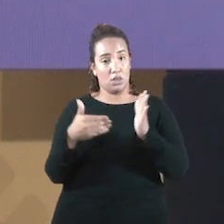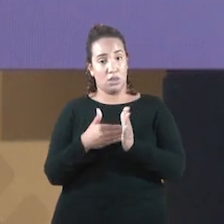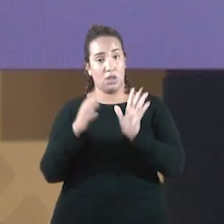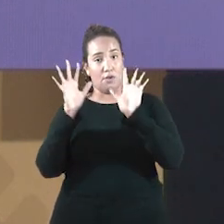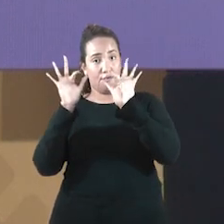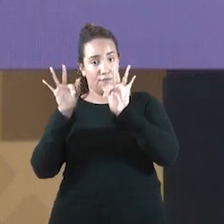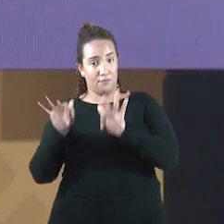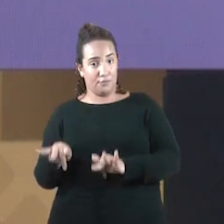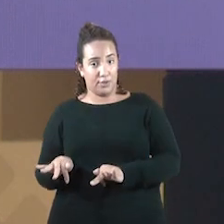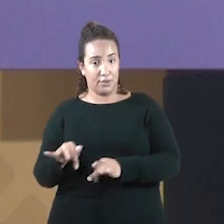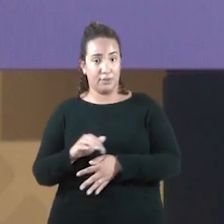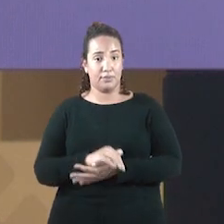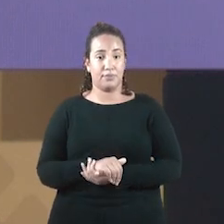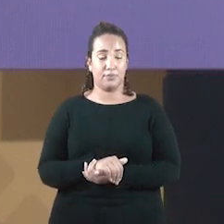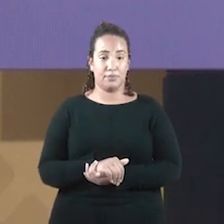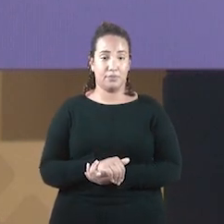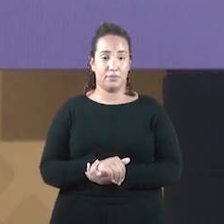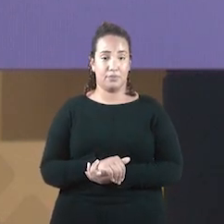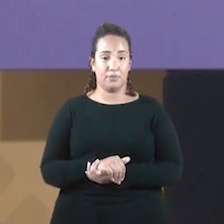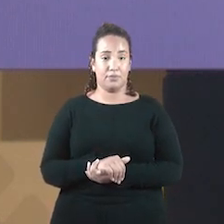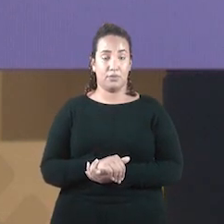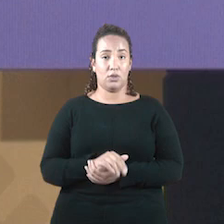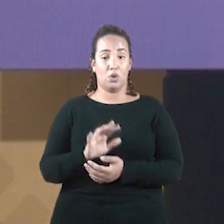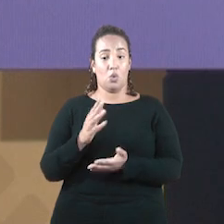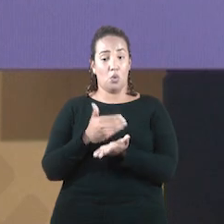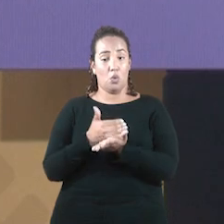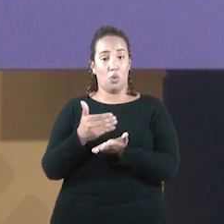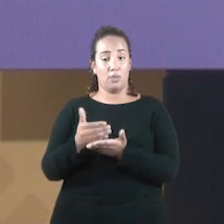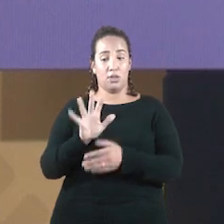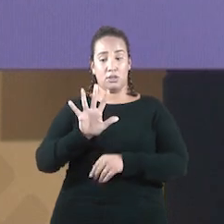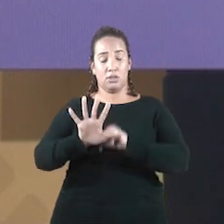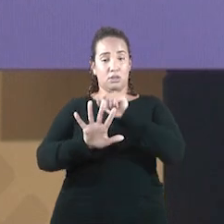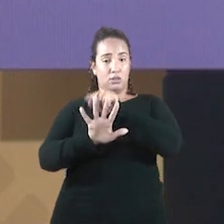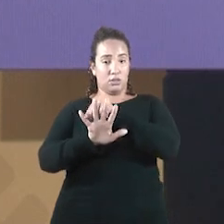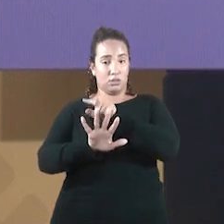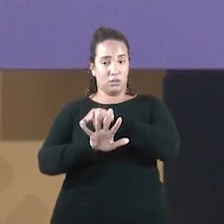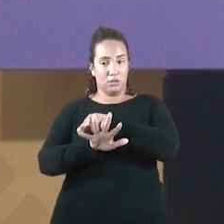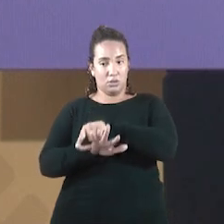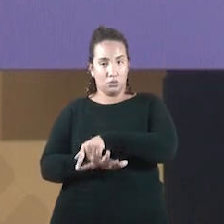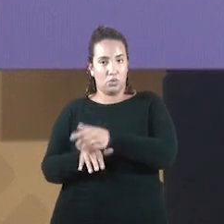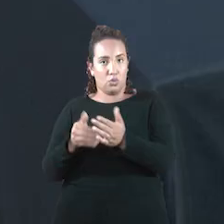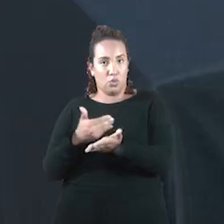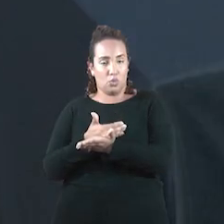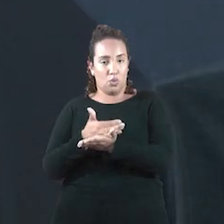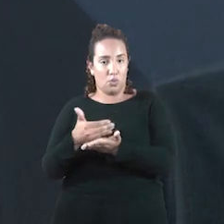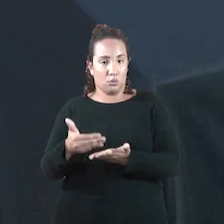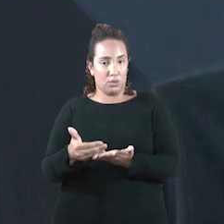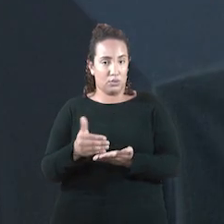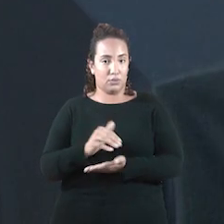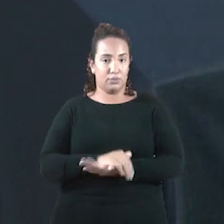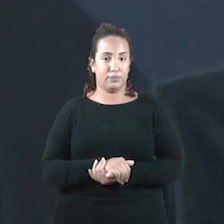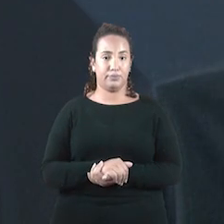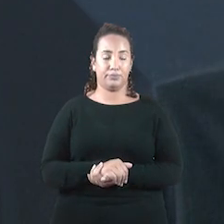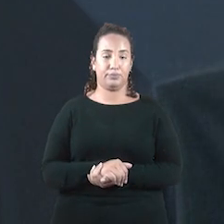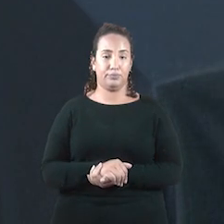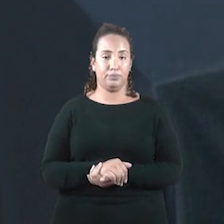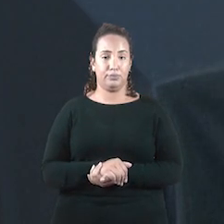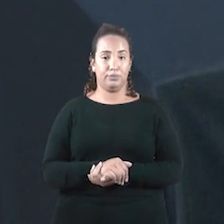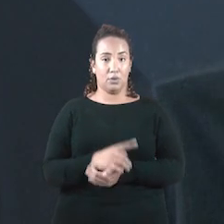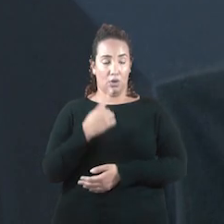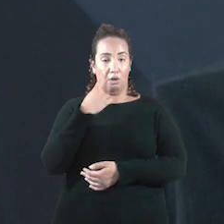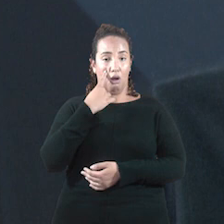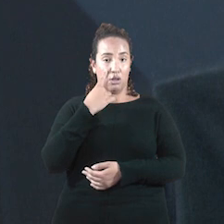o fim do lado dessa mesa. Vou colocar o meu dedo midinho aqui no início e abrir a minha mão.